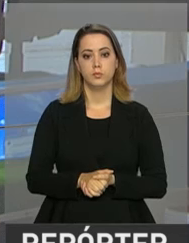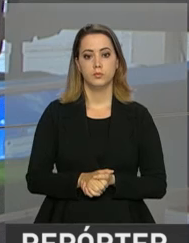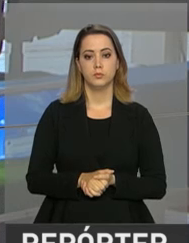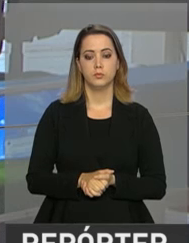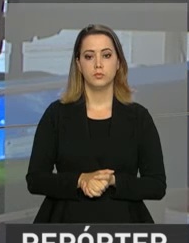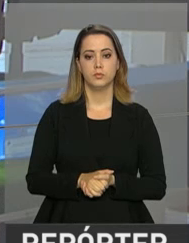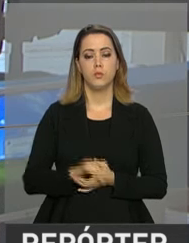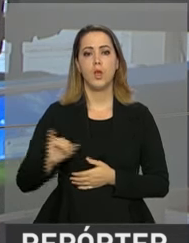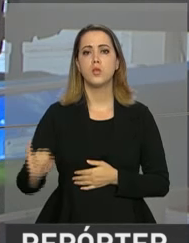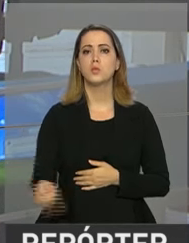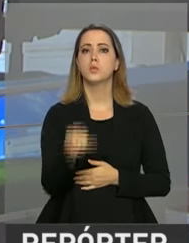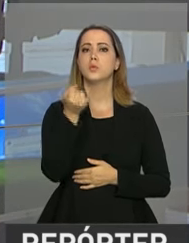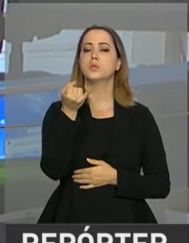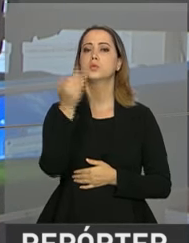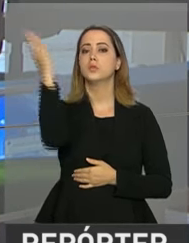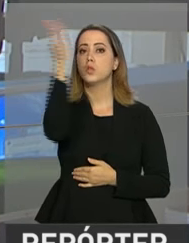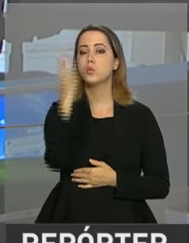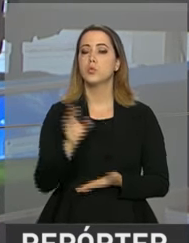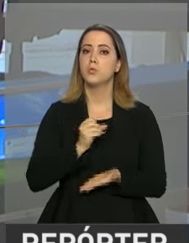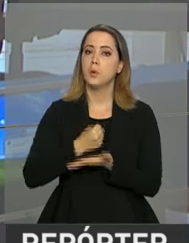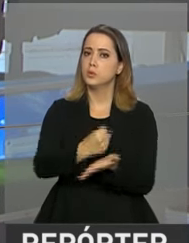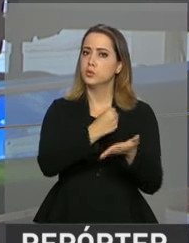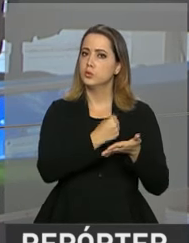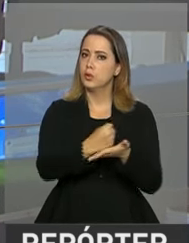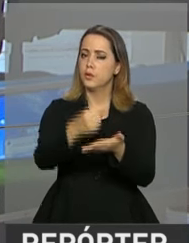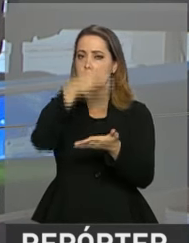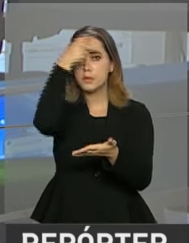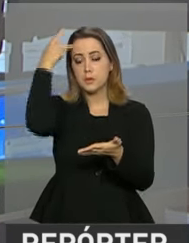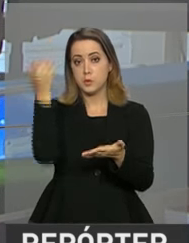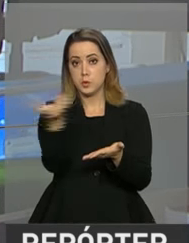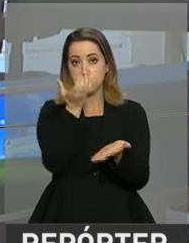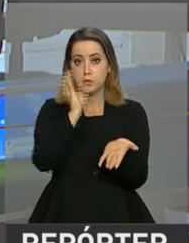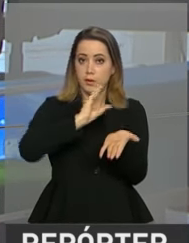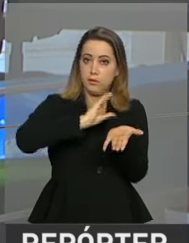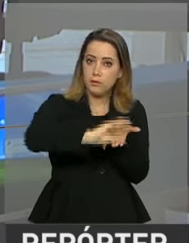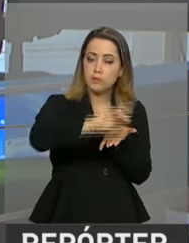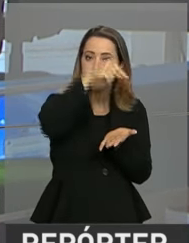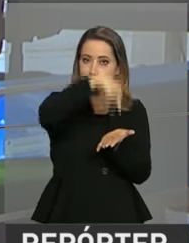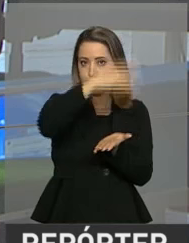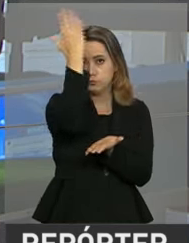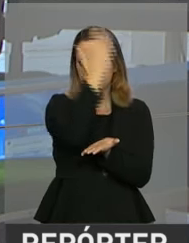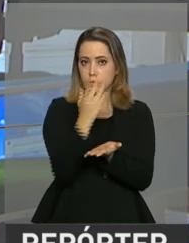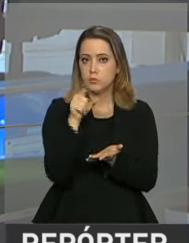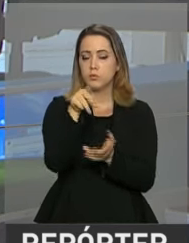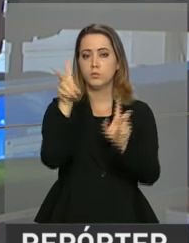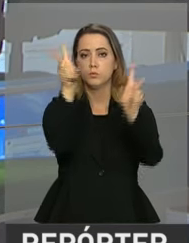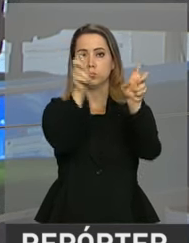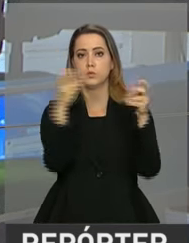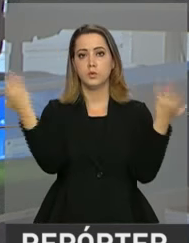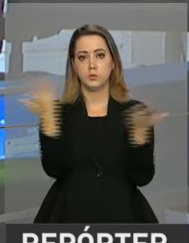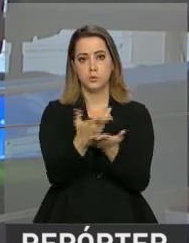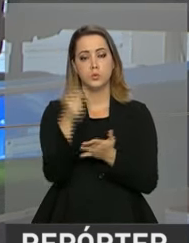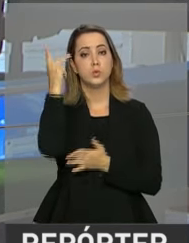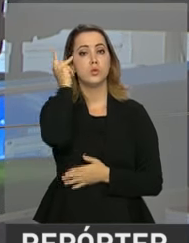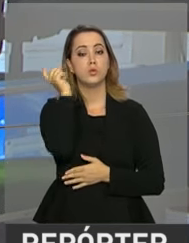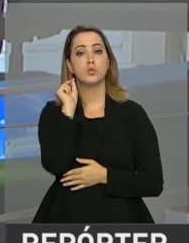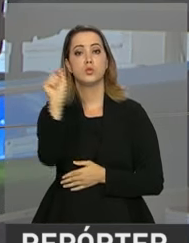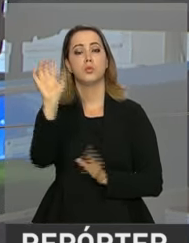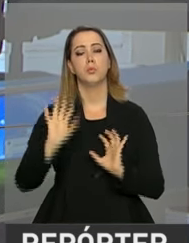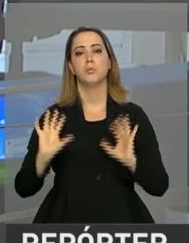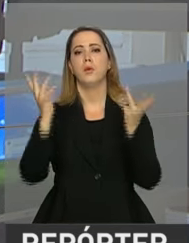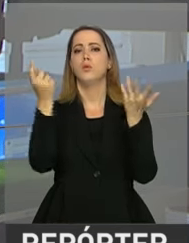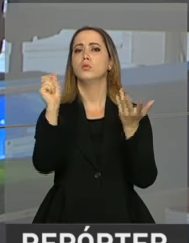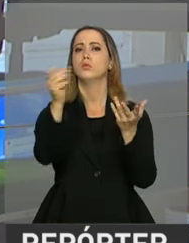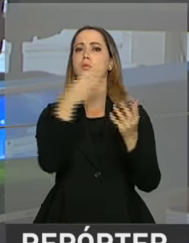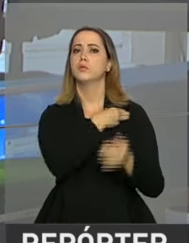As oportunidades que o Brasil oferece a investidores são tema de um evento realizado hoje em São Paulo com a presença do ministro da Fazenda,